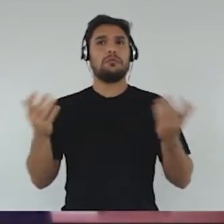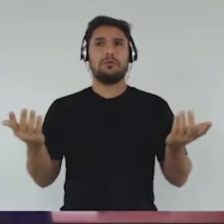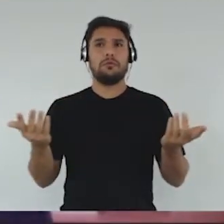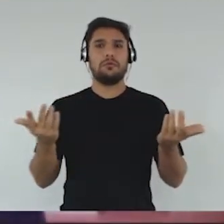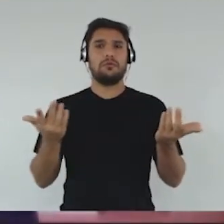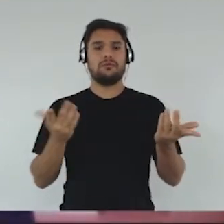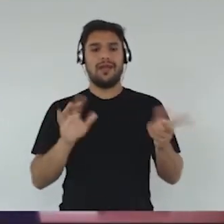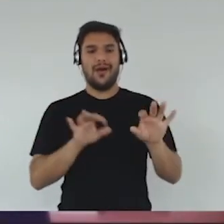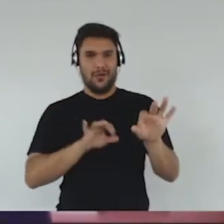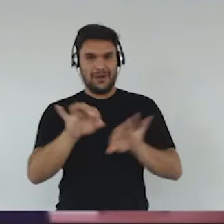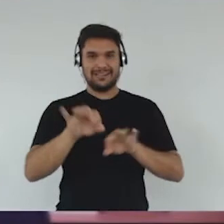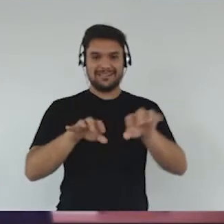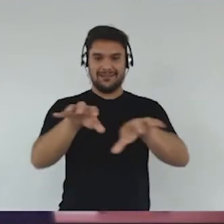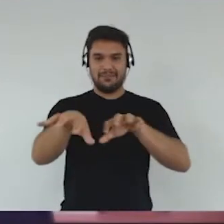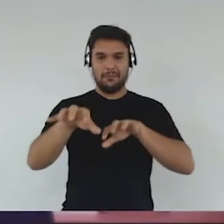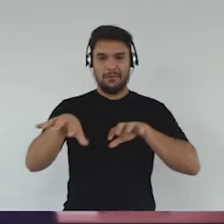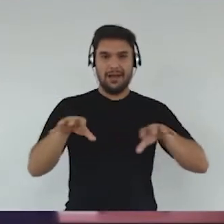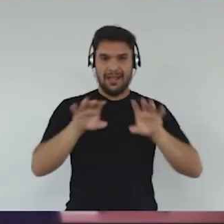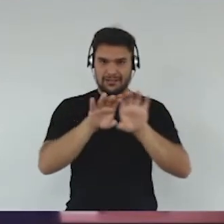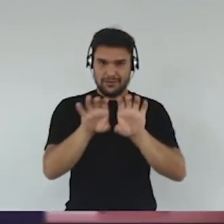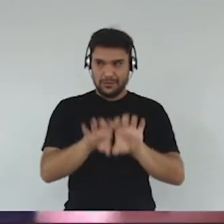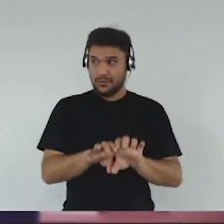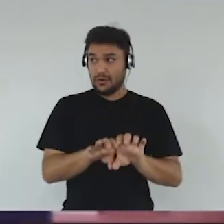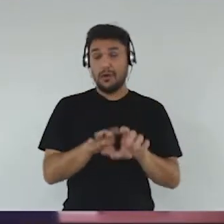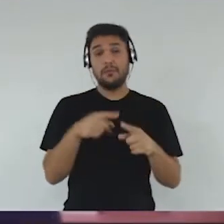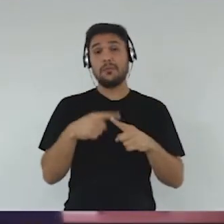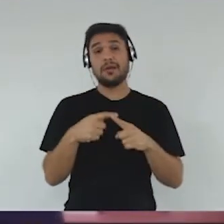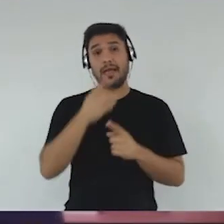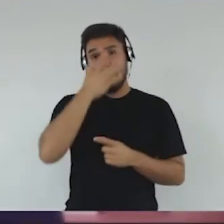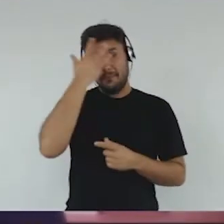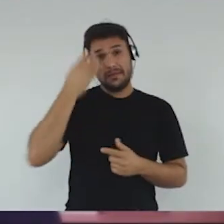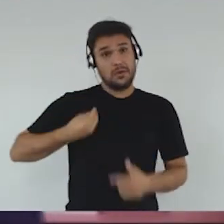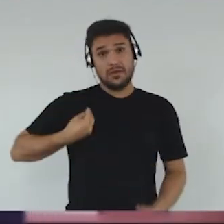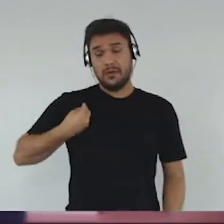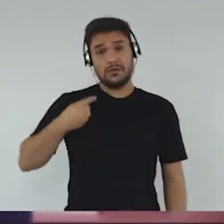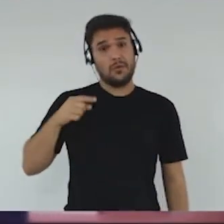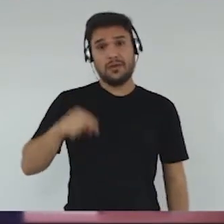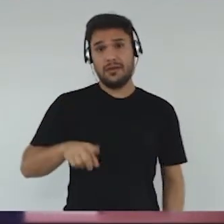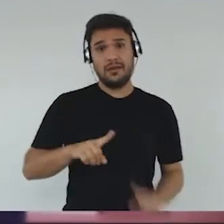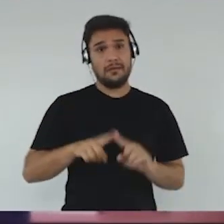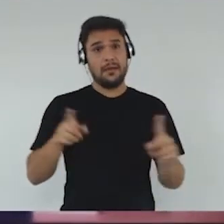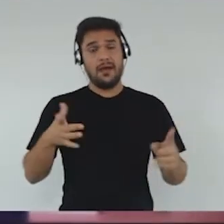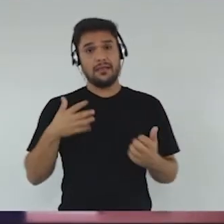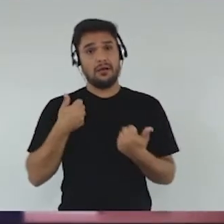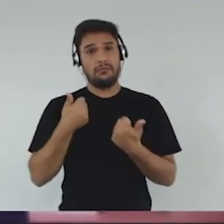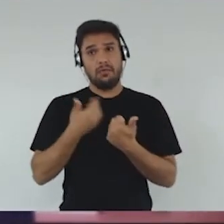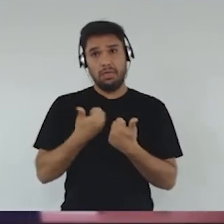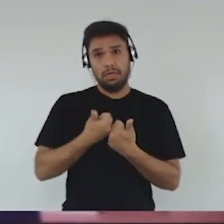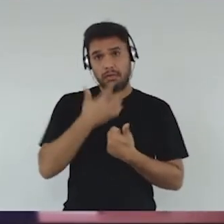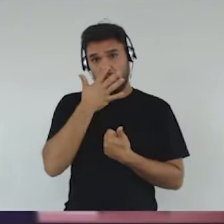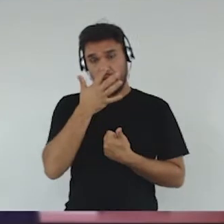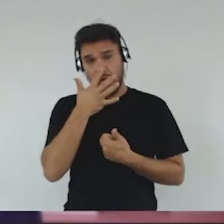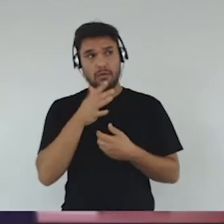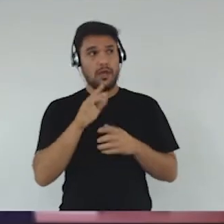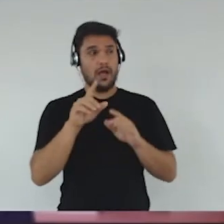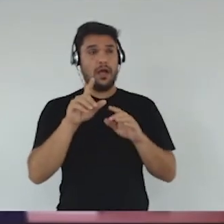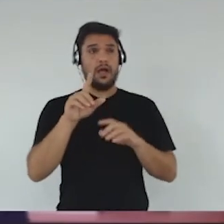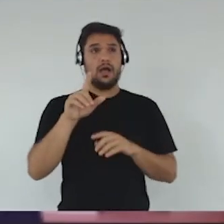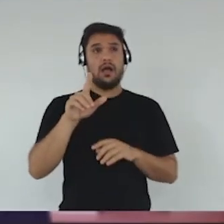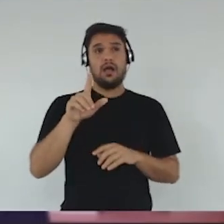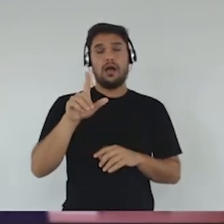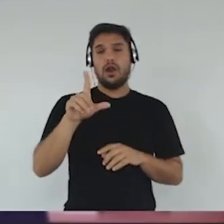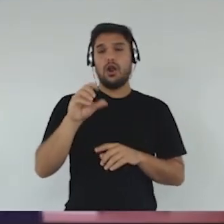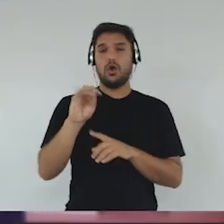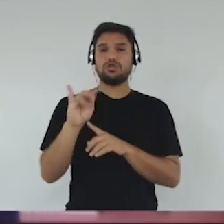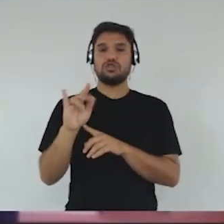da logística, é graças a pessoas que não estão aqui nesse vídeo, mas que nos acompanham na logística dele, para